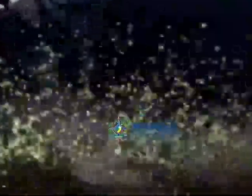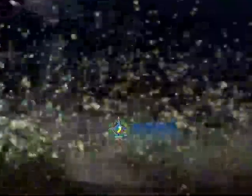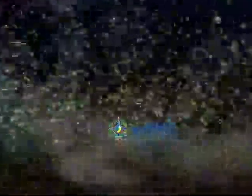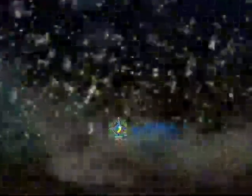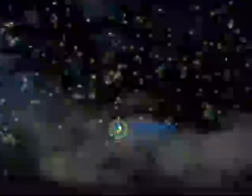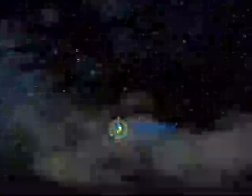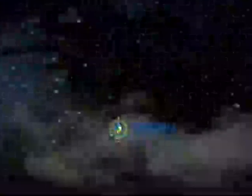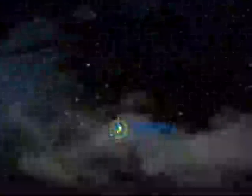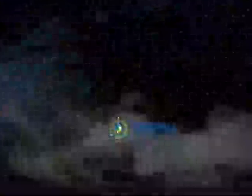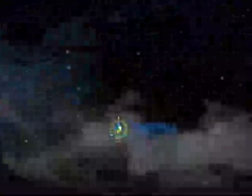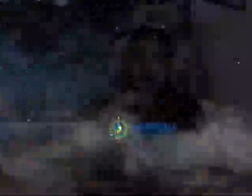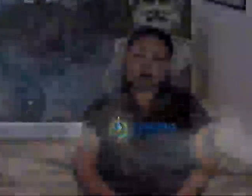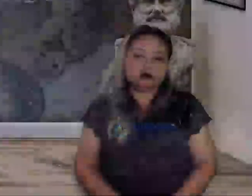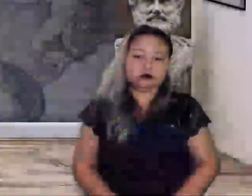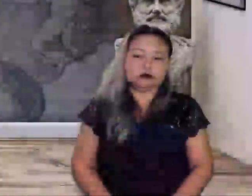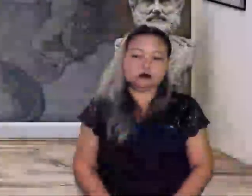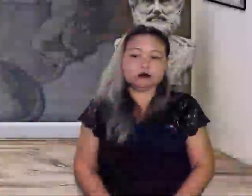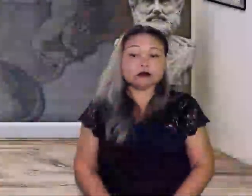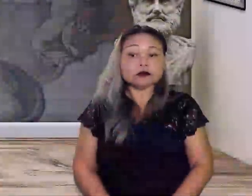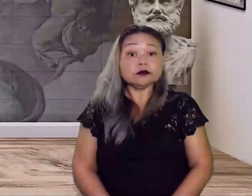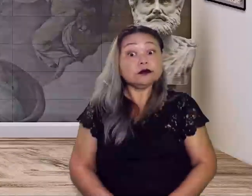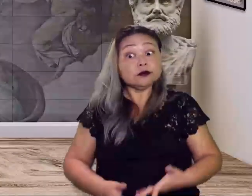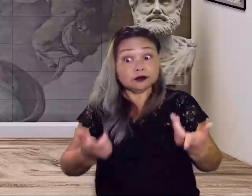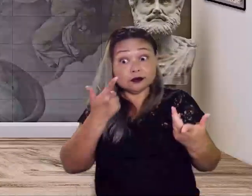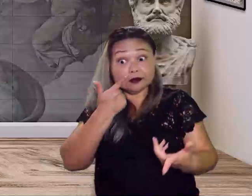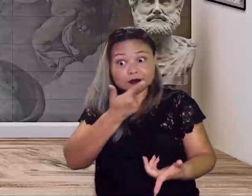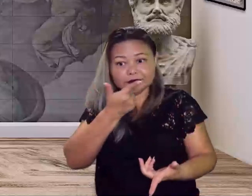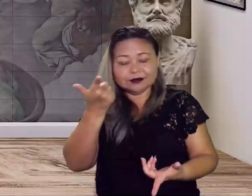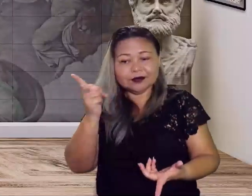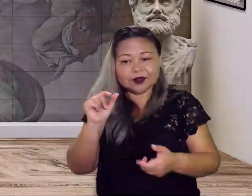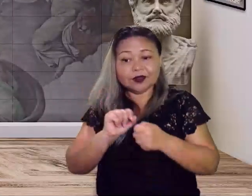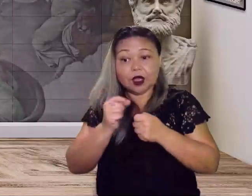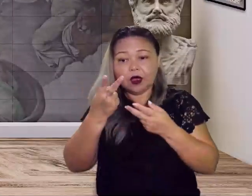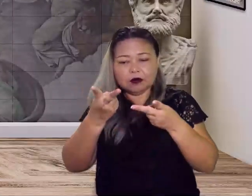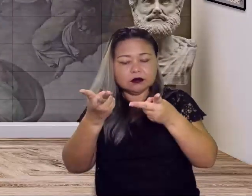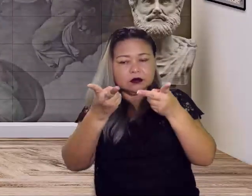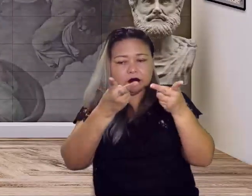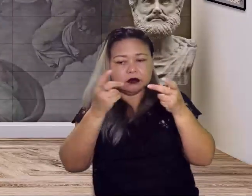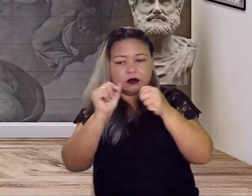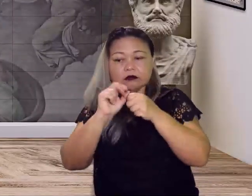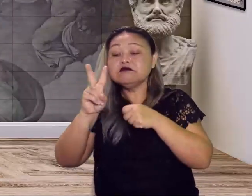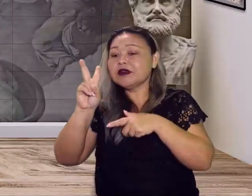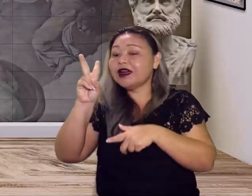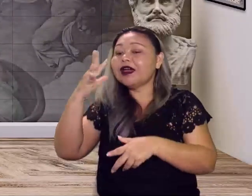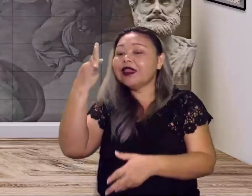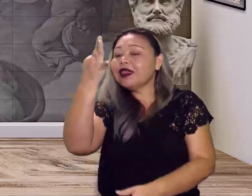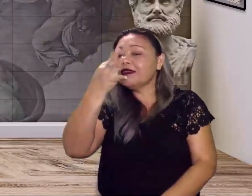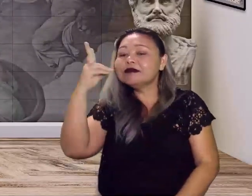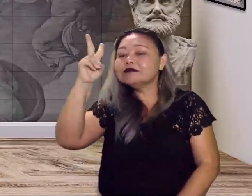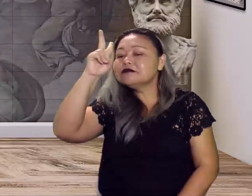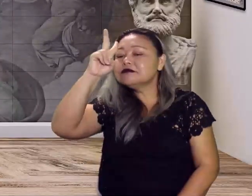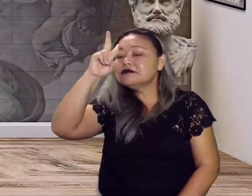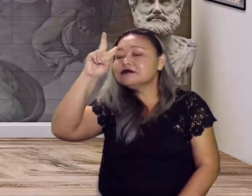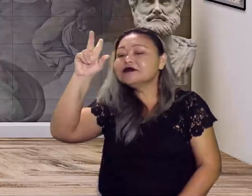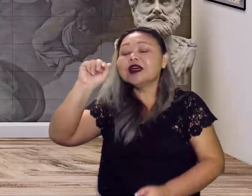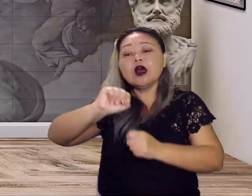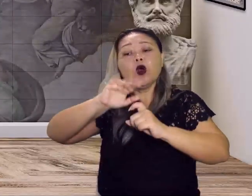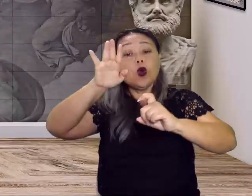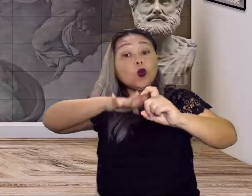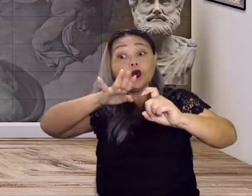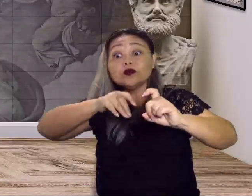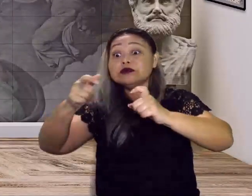próxima. Tchau! Olha só, queridos, vocês perceberam como é linda a nossa história, né, do Brasil? Os mitos,